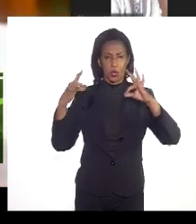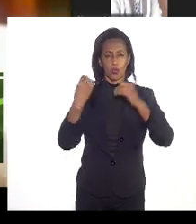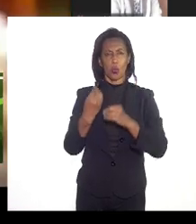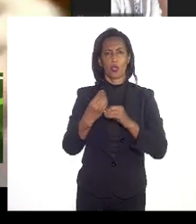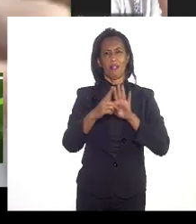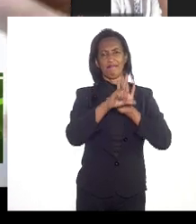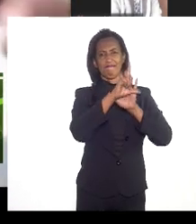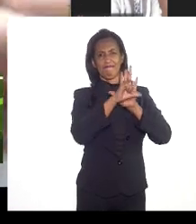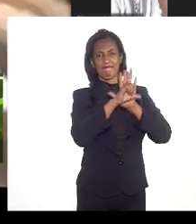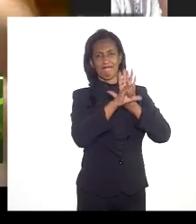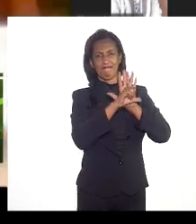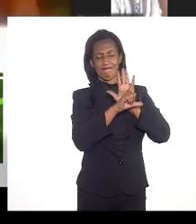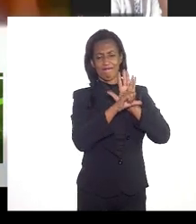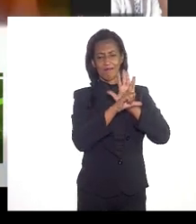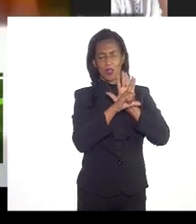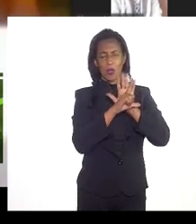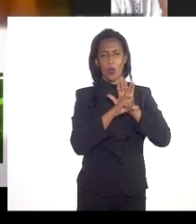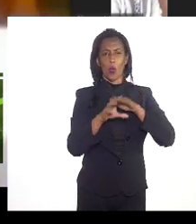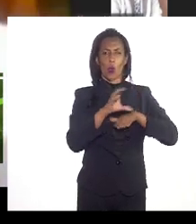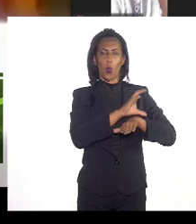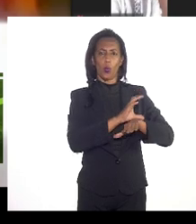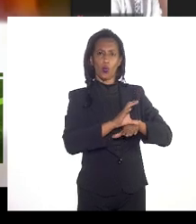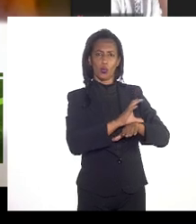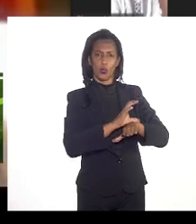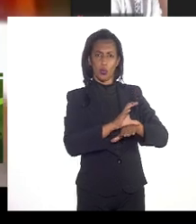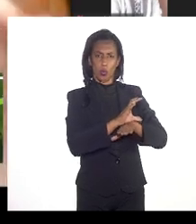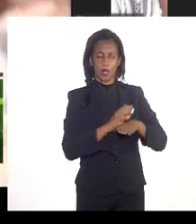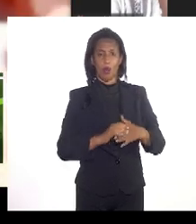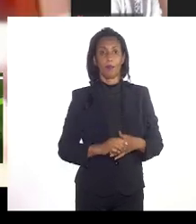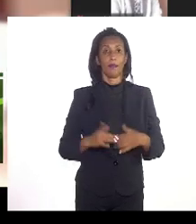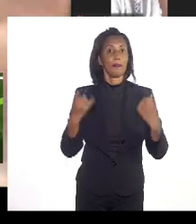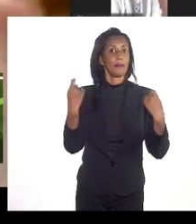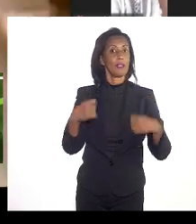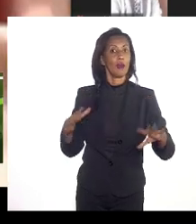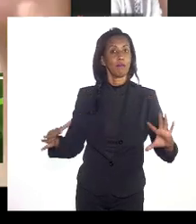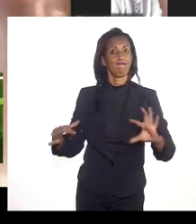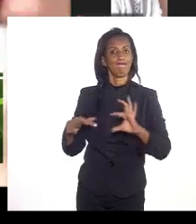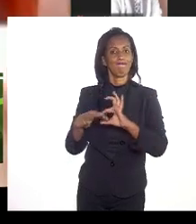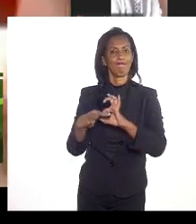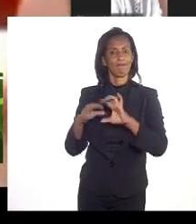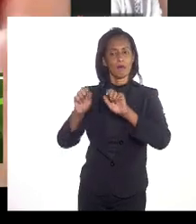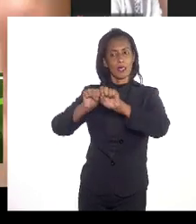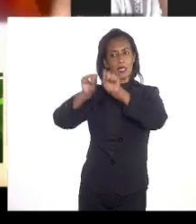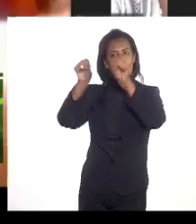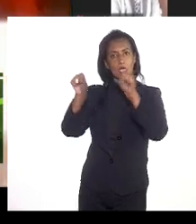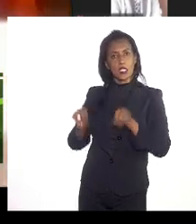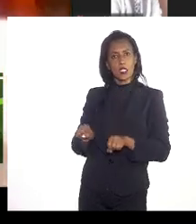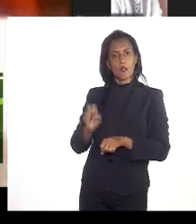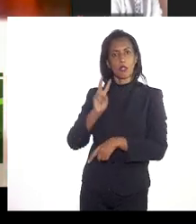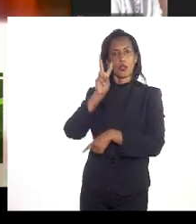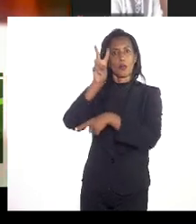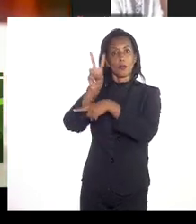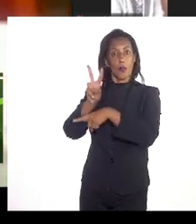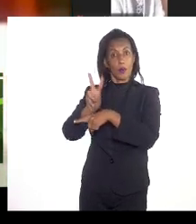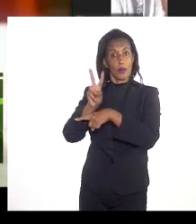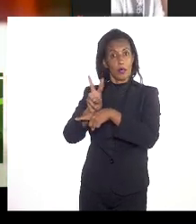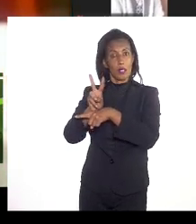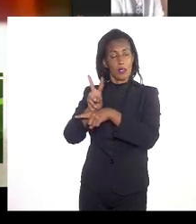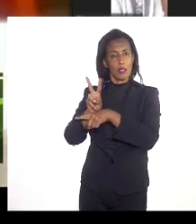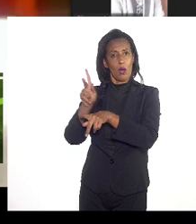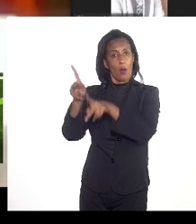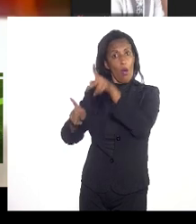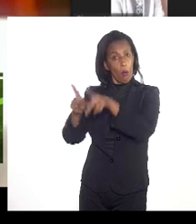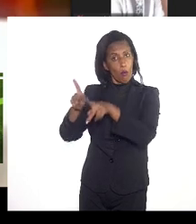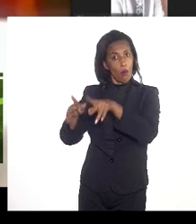legislação, né, infraconstitucional, infralegal, ela está ligada a um sistema de proteção constitucional dos povos e comunidades